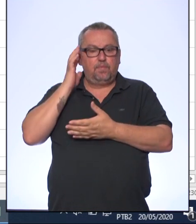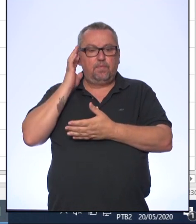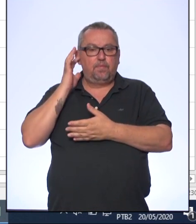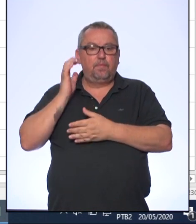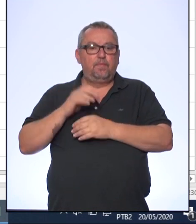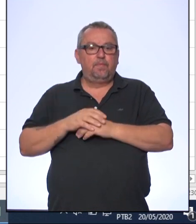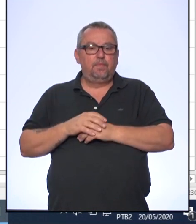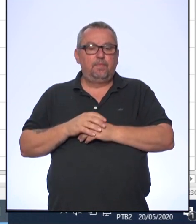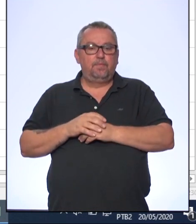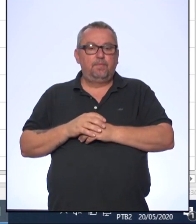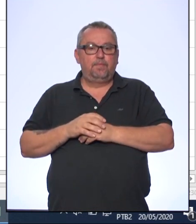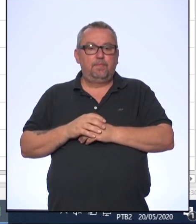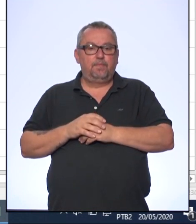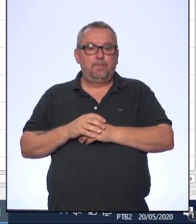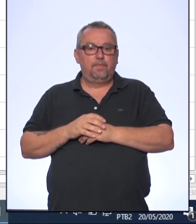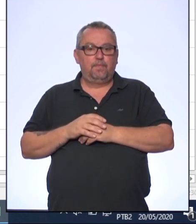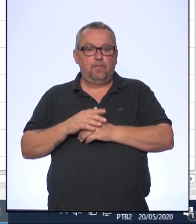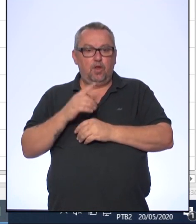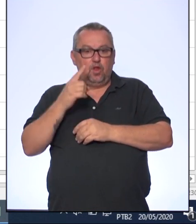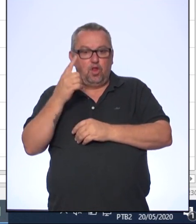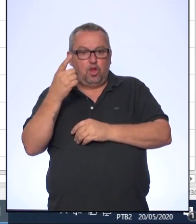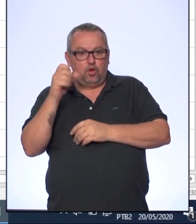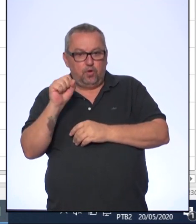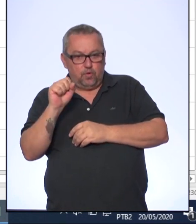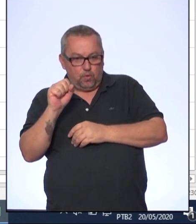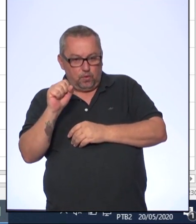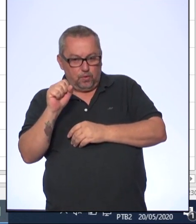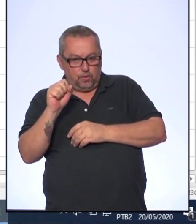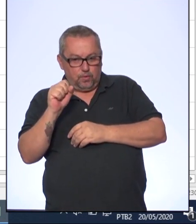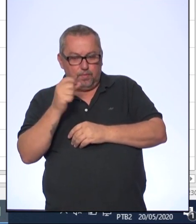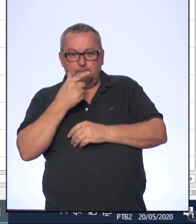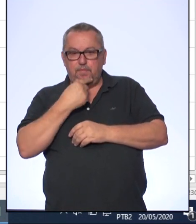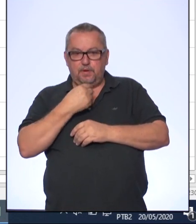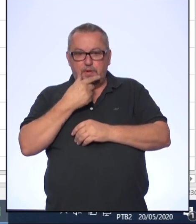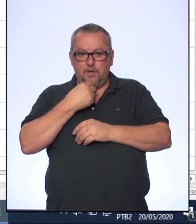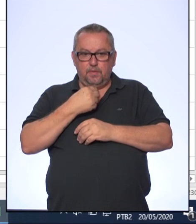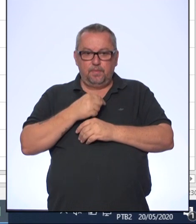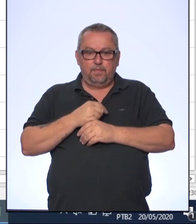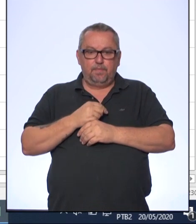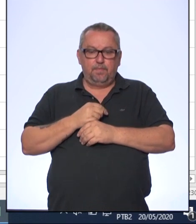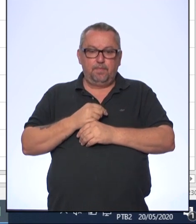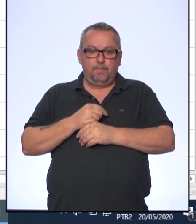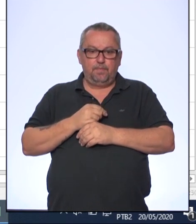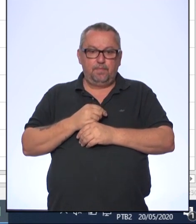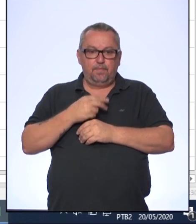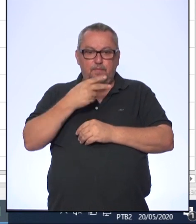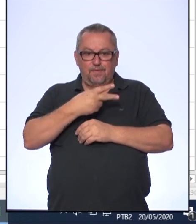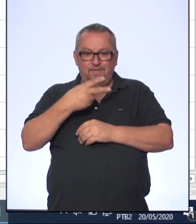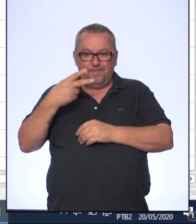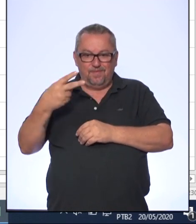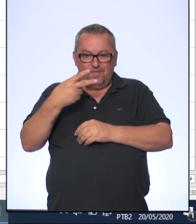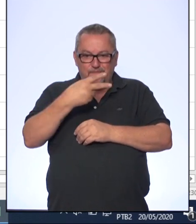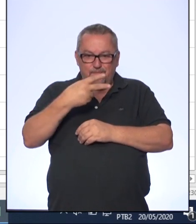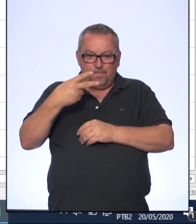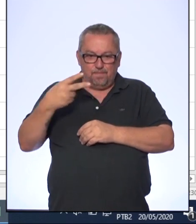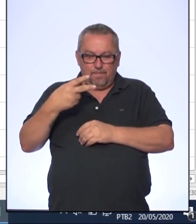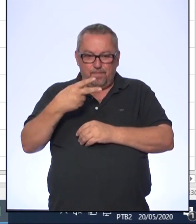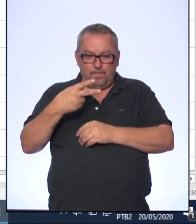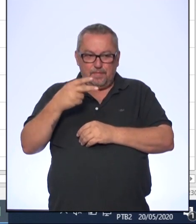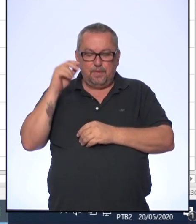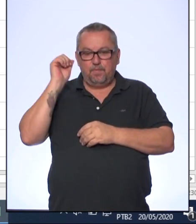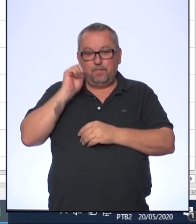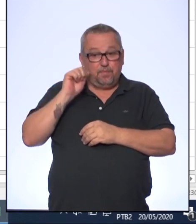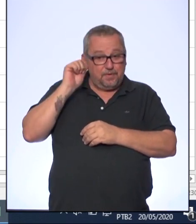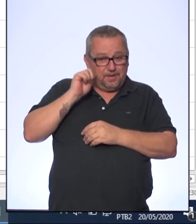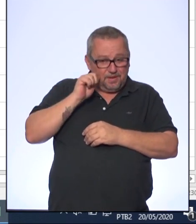já sei. 18 é a quantidade de meninos e 22, como nós tínhamos feito, é